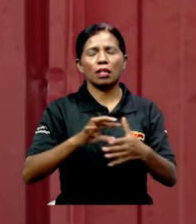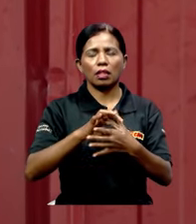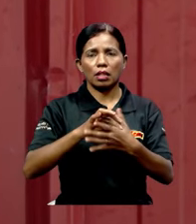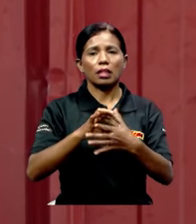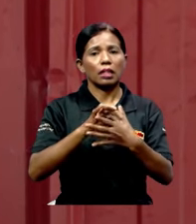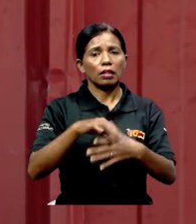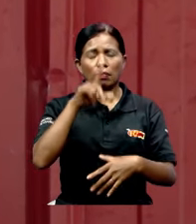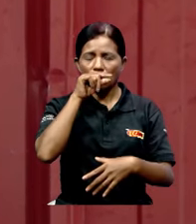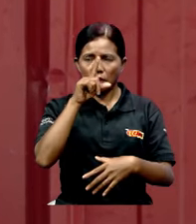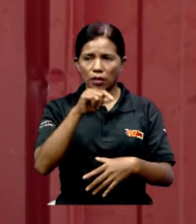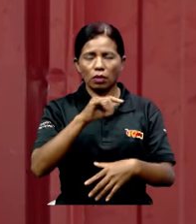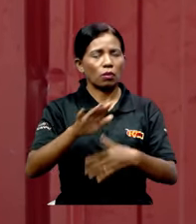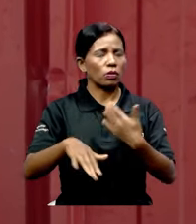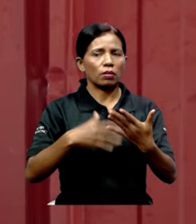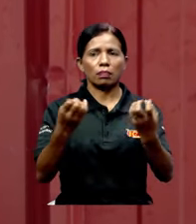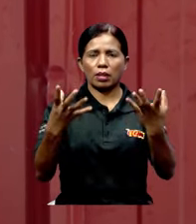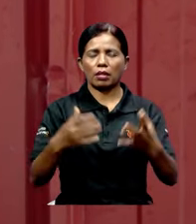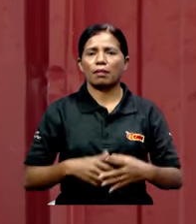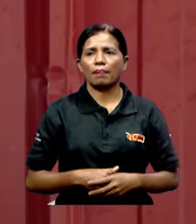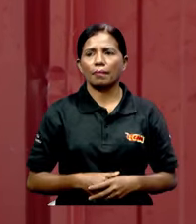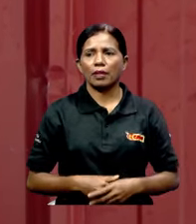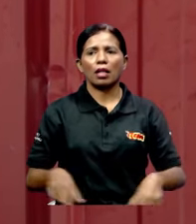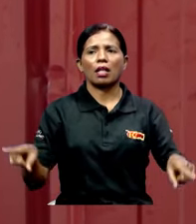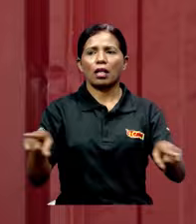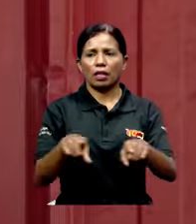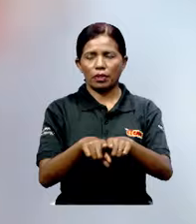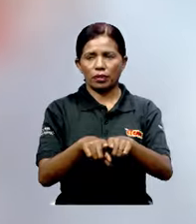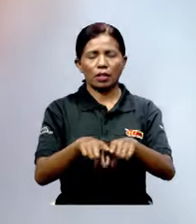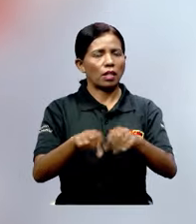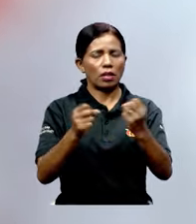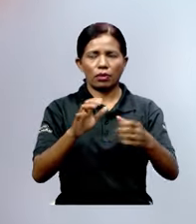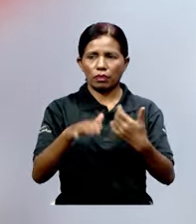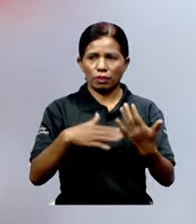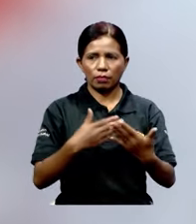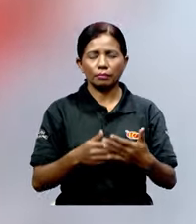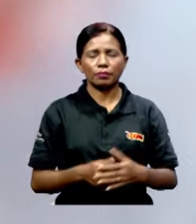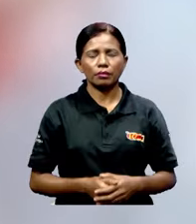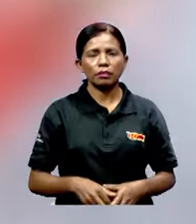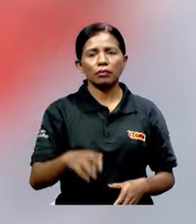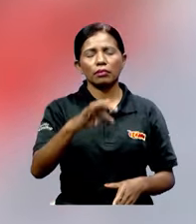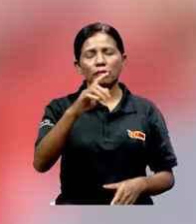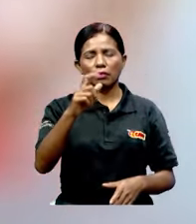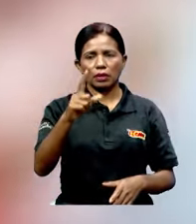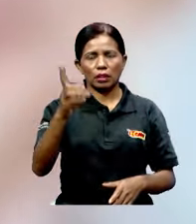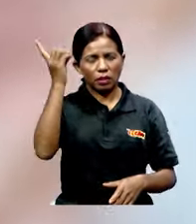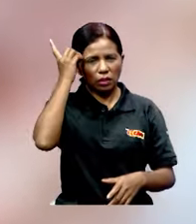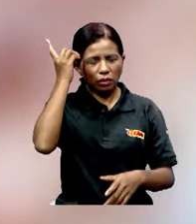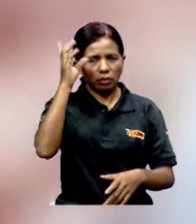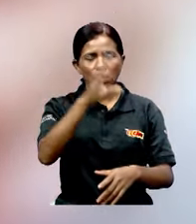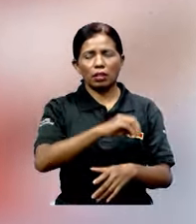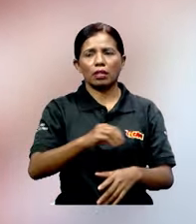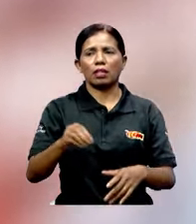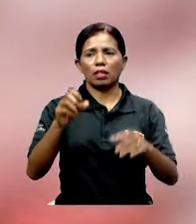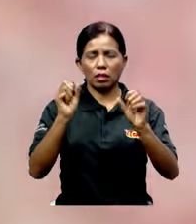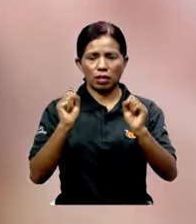ne kuaze barak maka ni hanesan hotu dan estrago sotu. Rita Soares mos desconfia katak e a